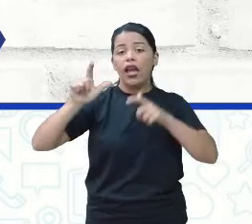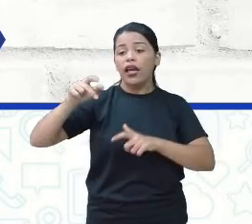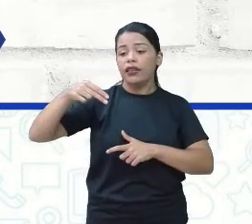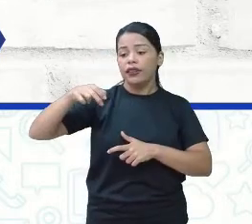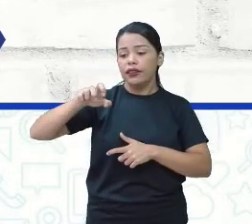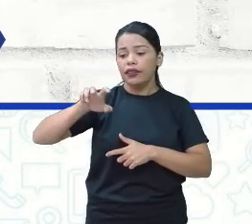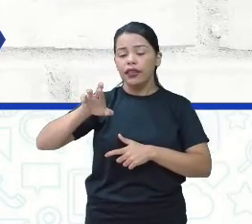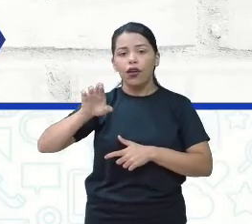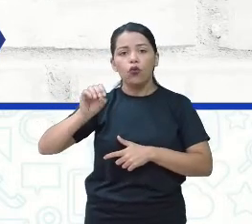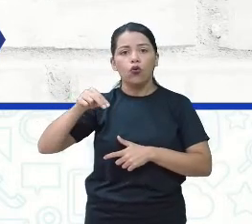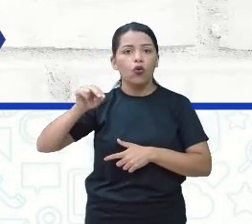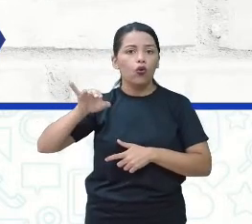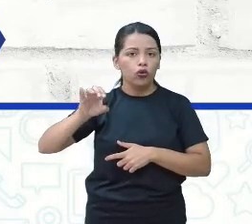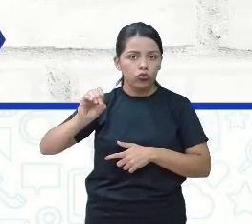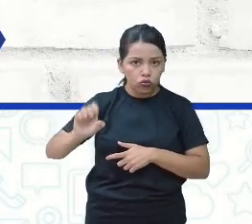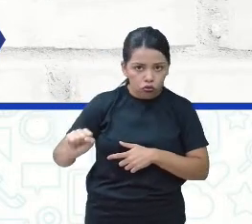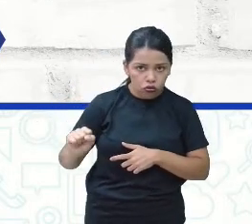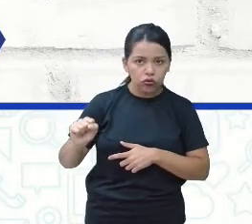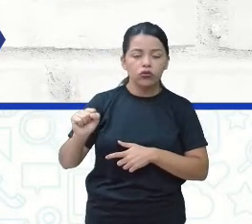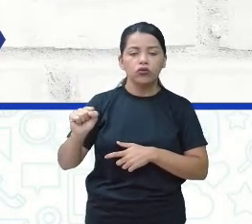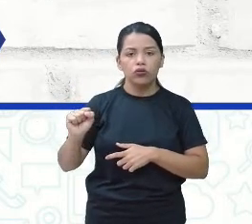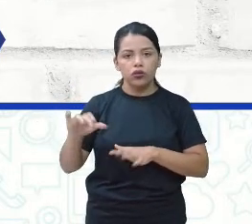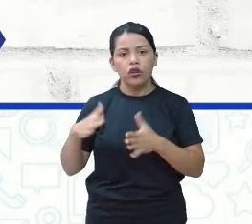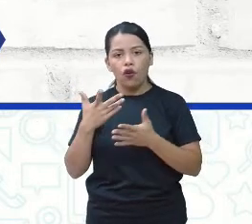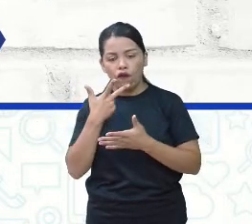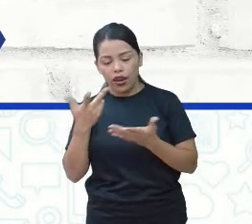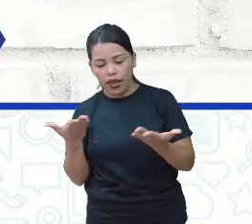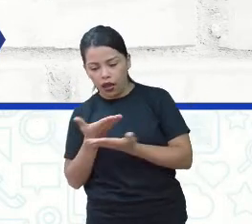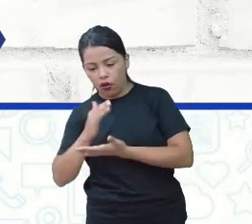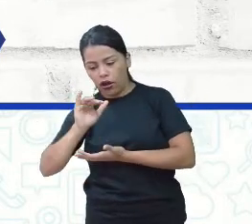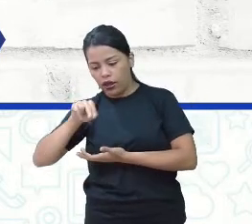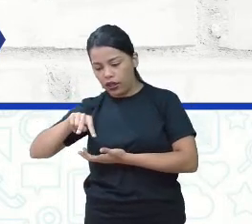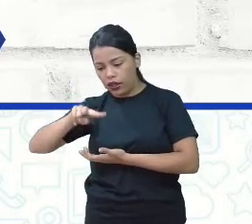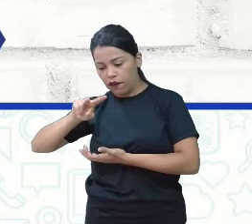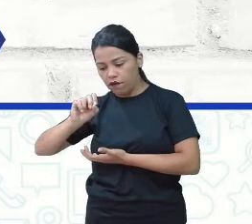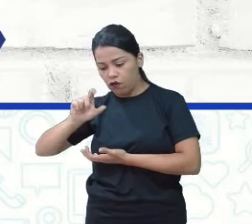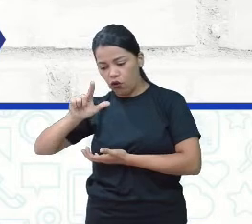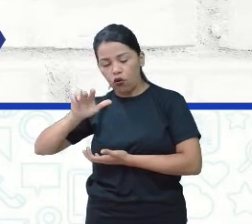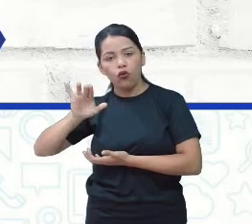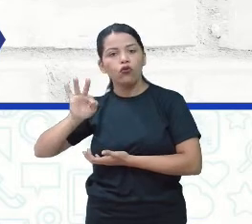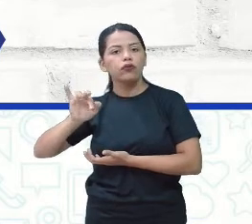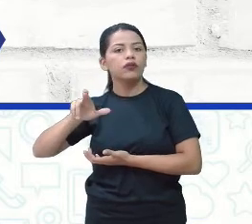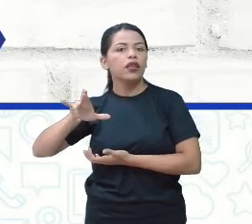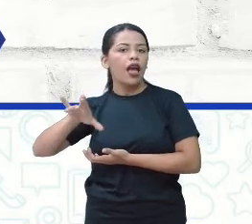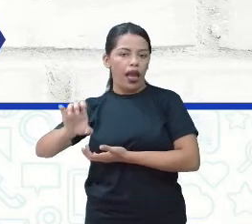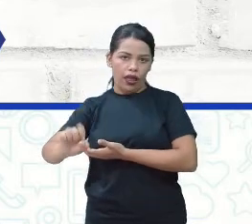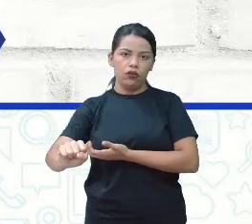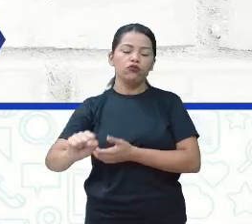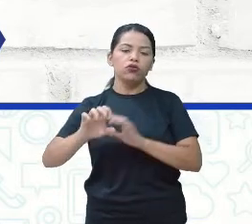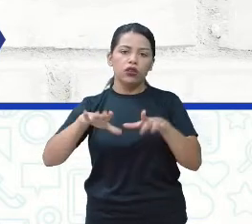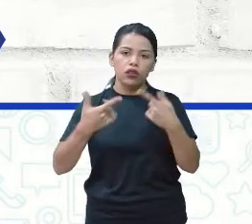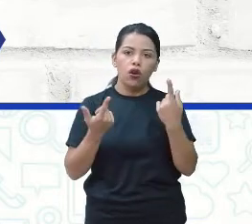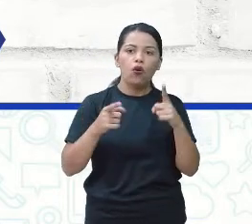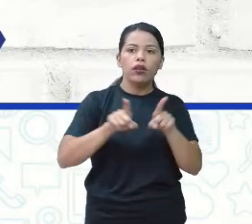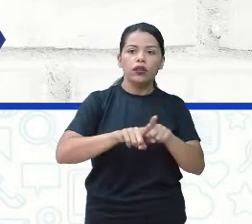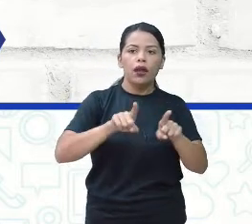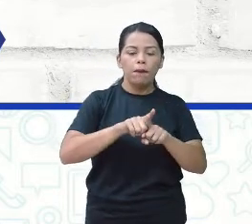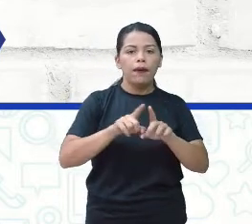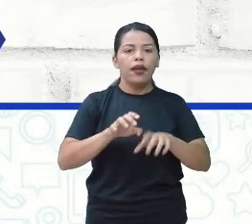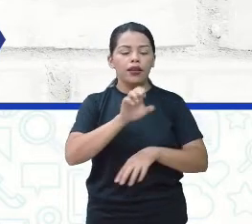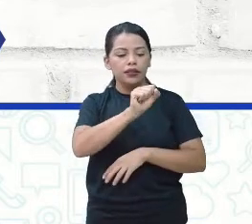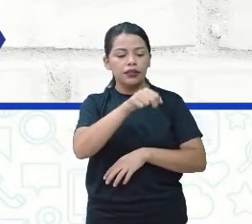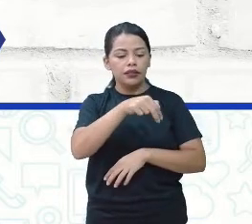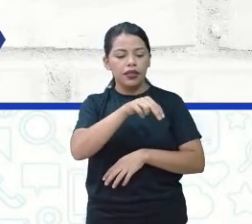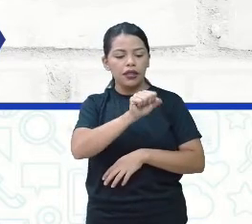olha, involuntários, que eu acabei de falar. E os somáticos, que são os neurônios sensoriais e também motores. E que